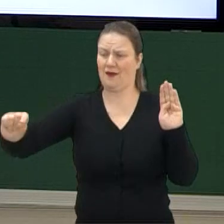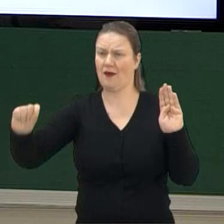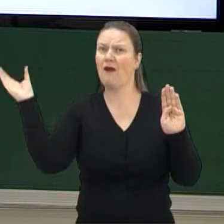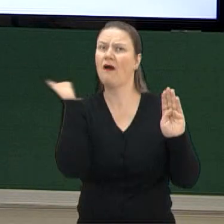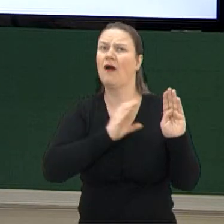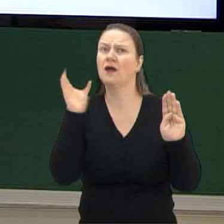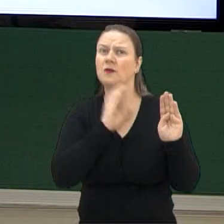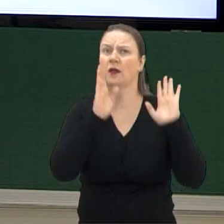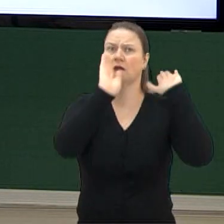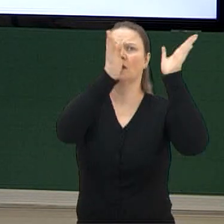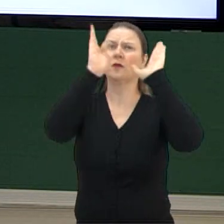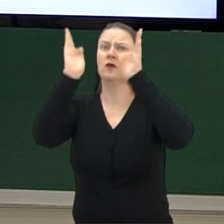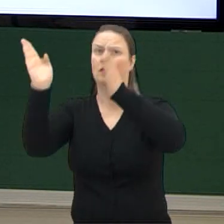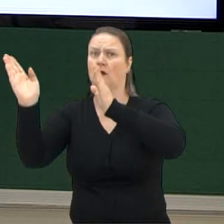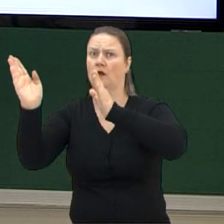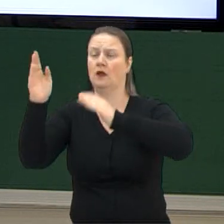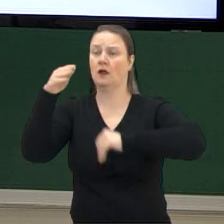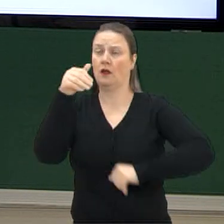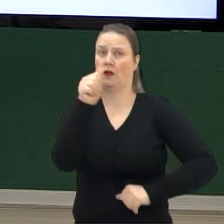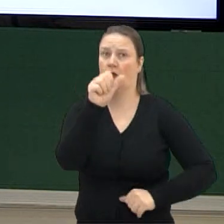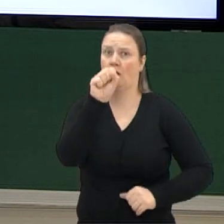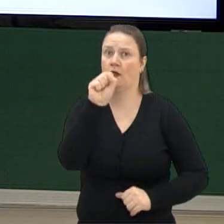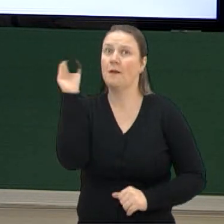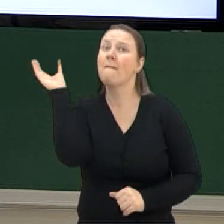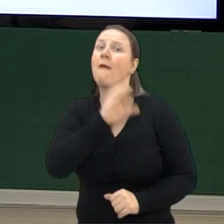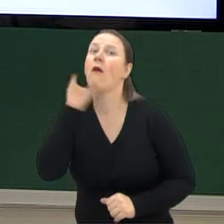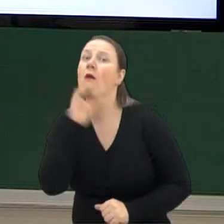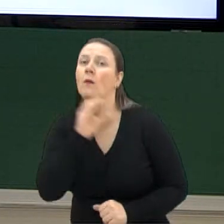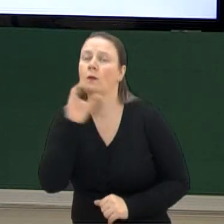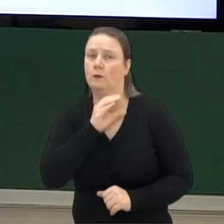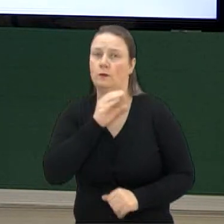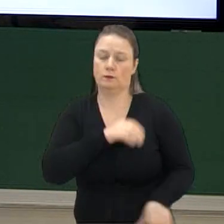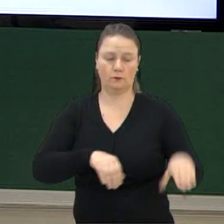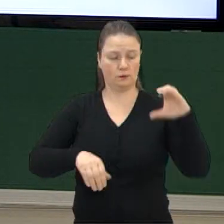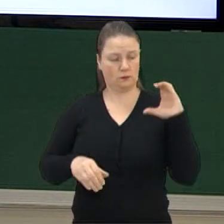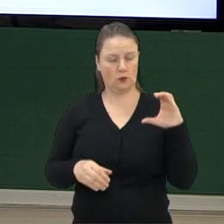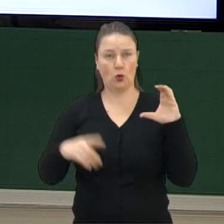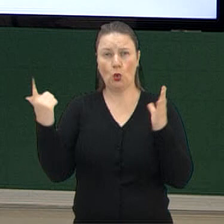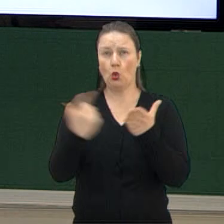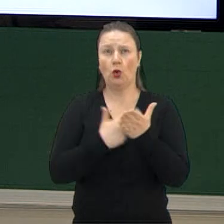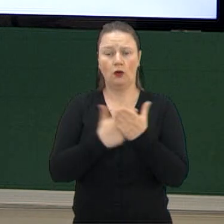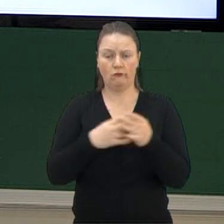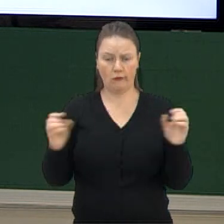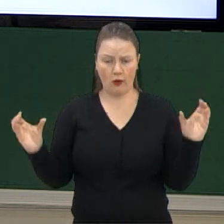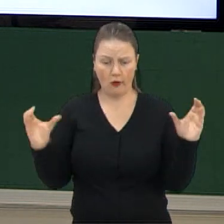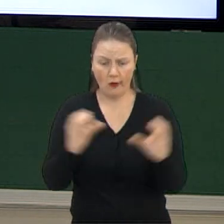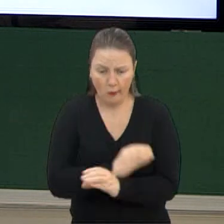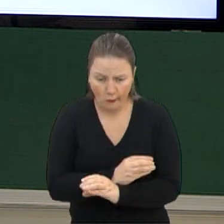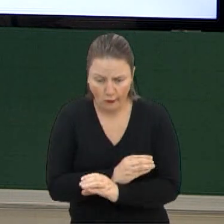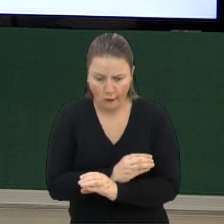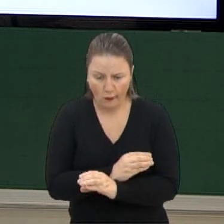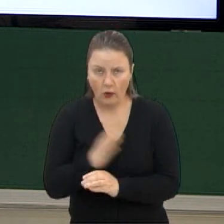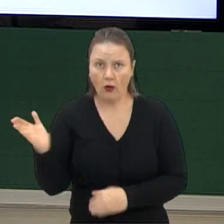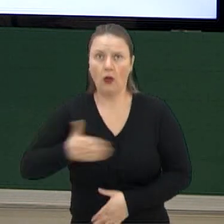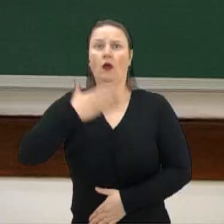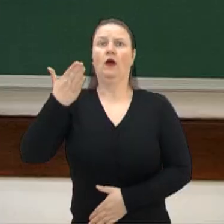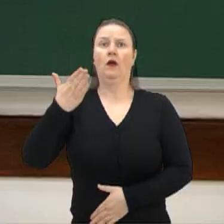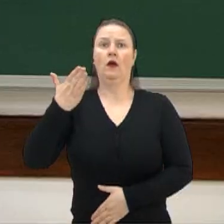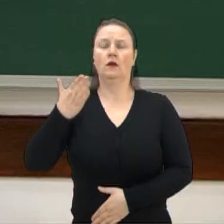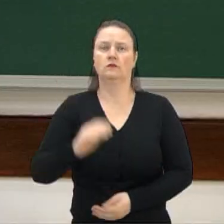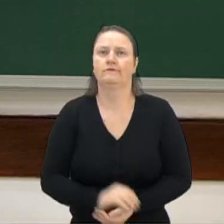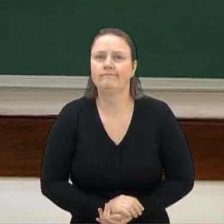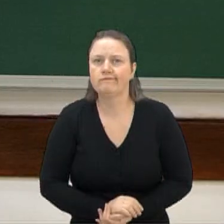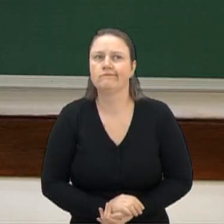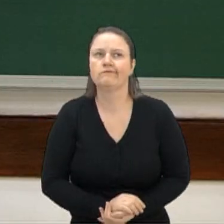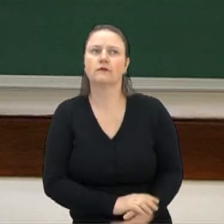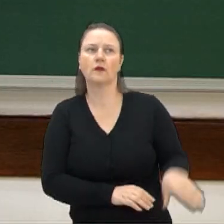está? O às pressas. O livro acabou de repente. Tenho aqui no de repente. Eles